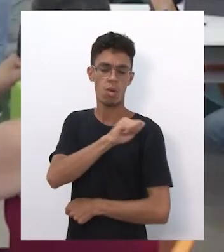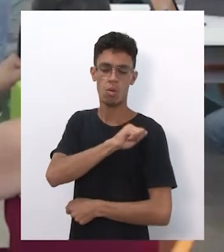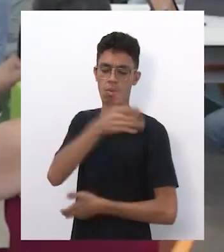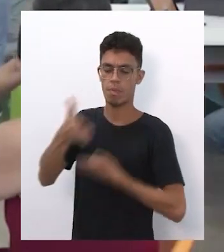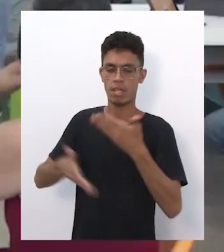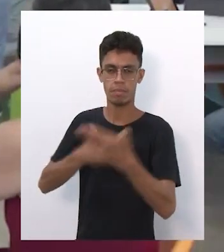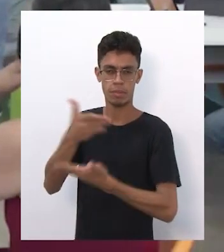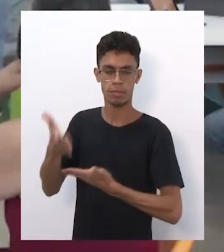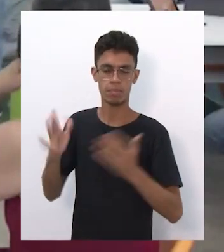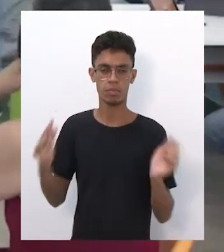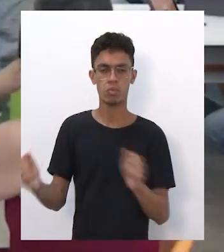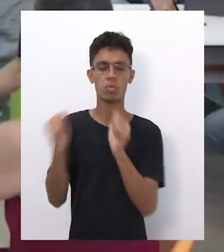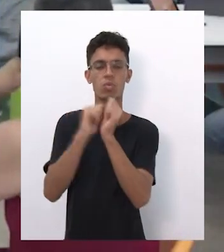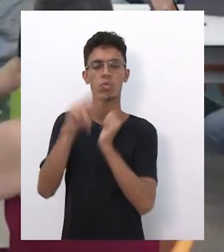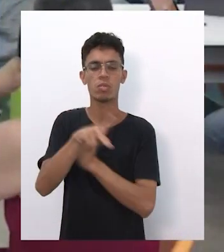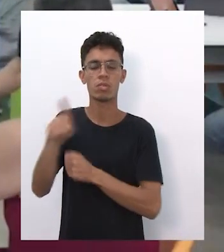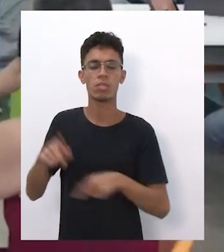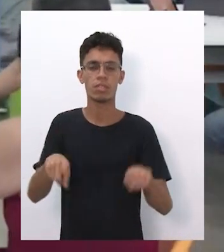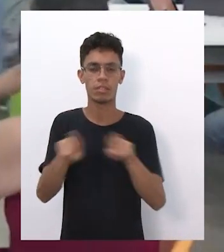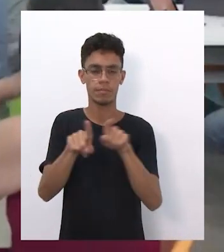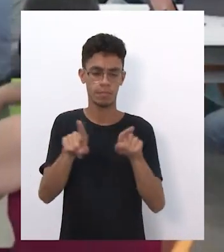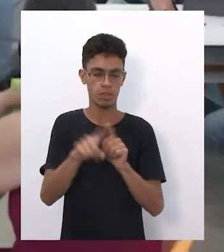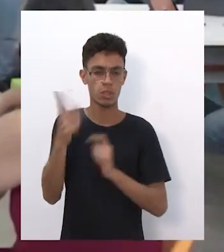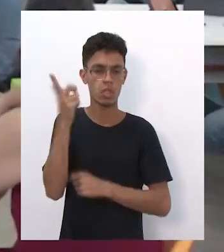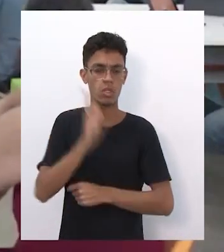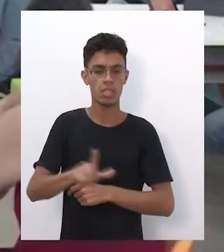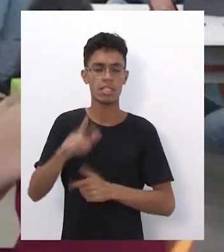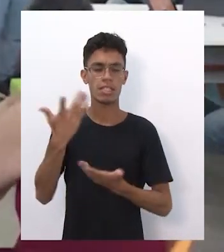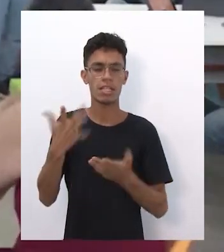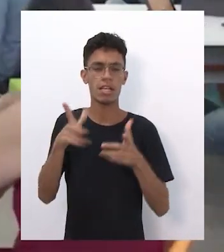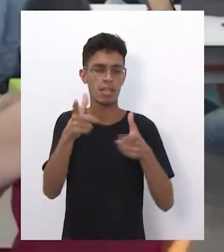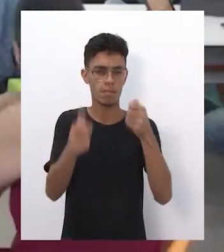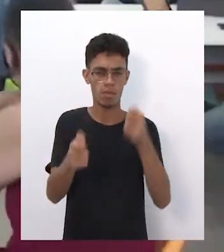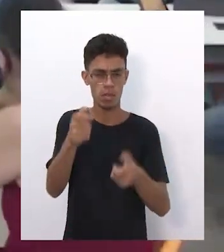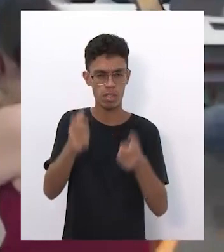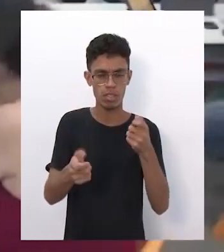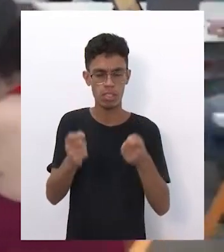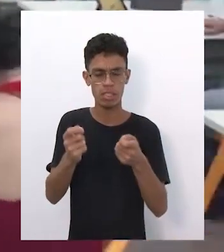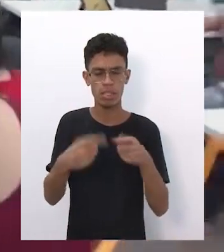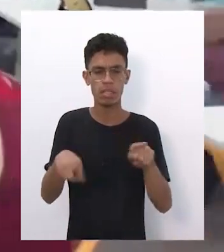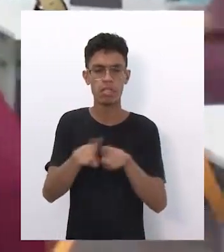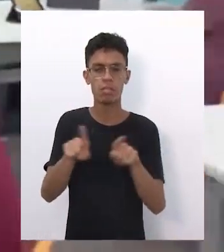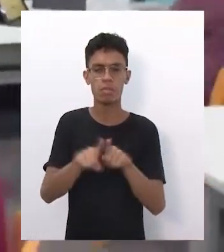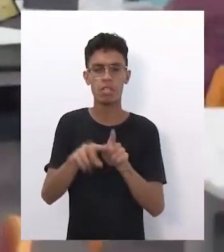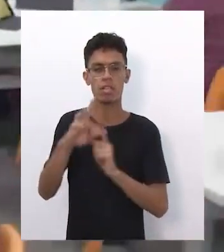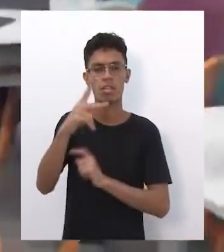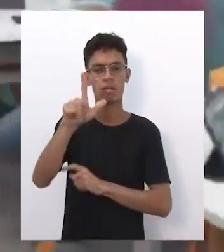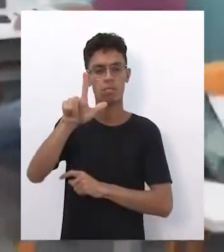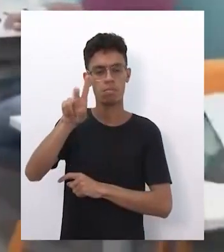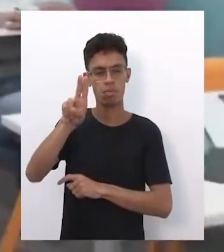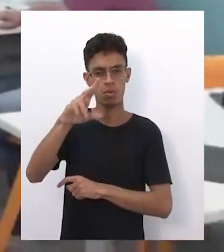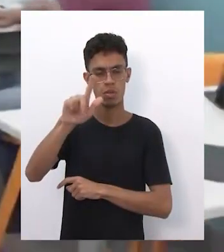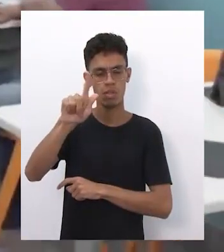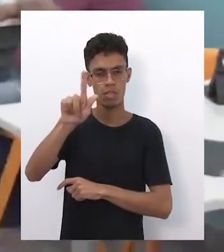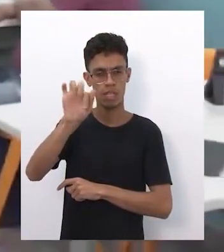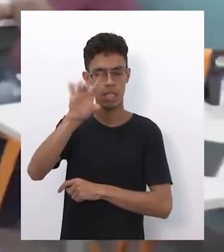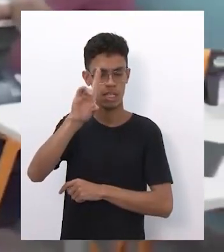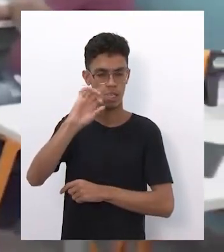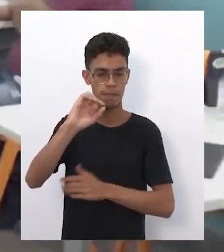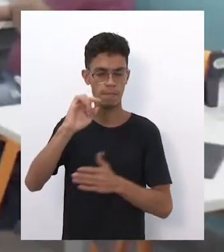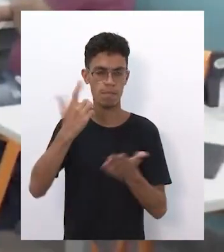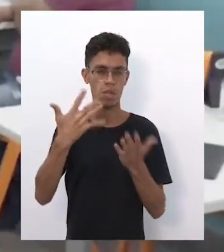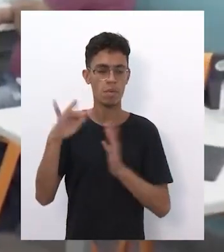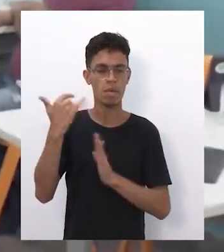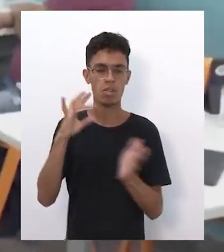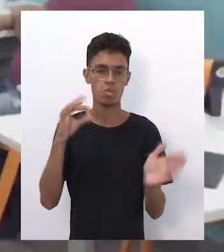mais conosco. Outra coisa, dá para a gente trabalhar a gamificação tanto na forma plugada, tá, com aparelhos digitais,